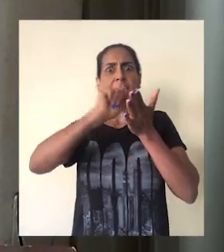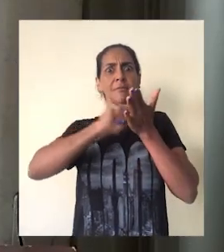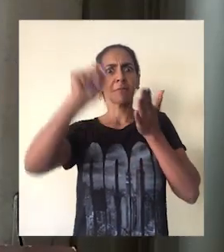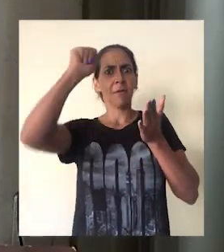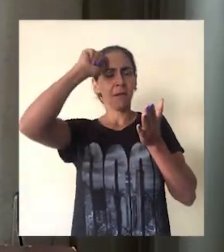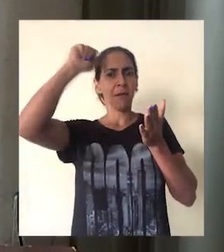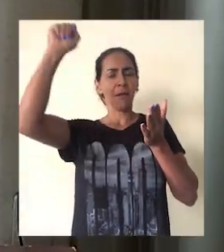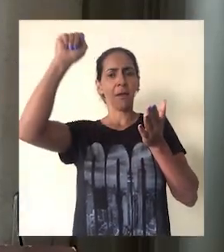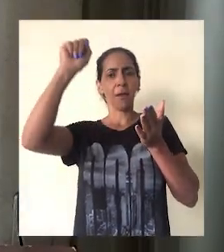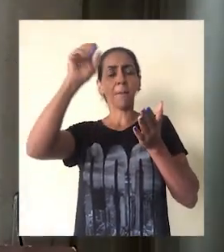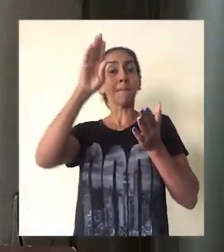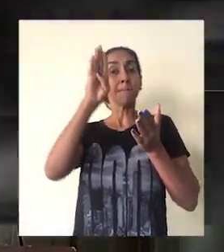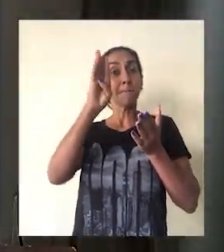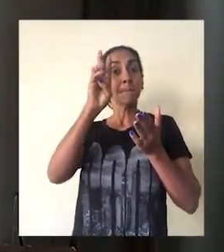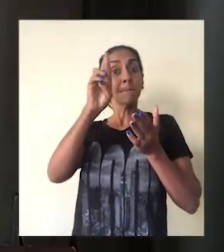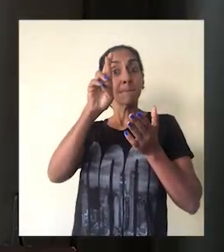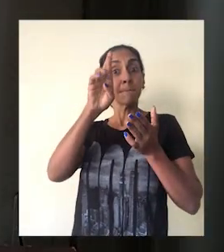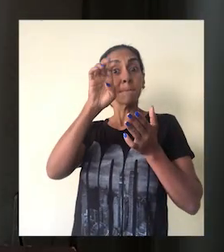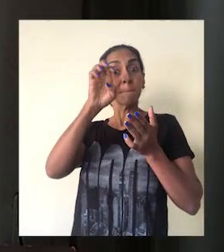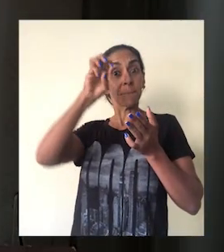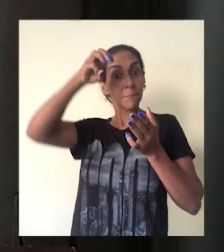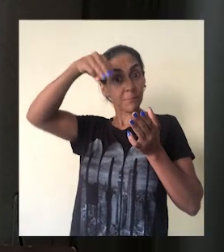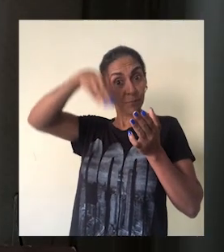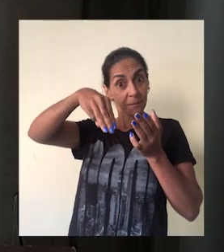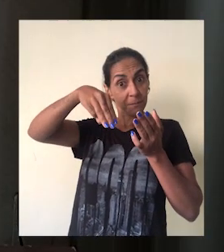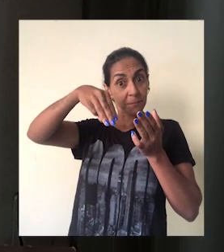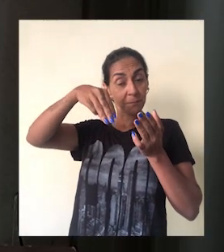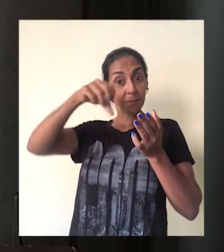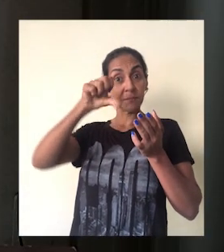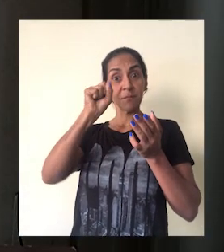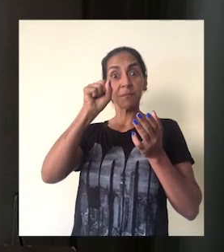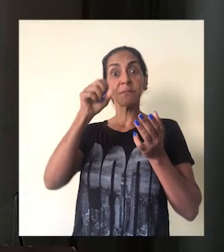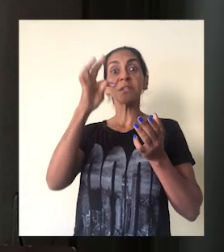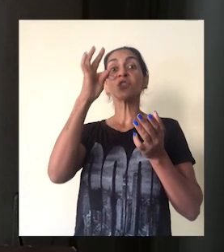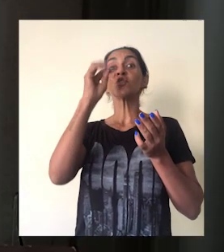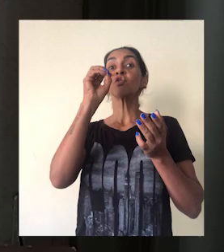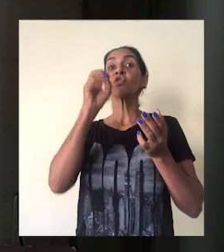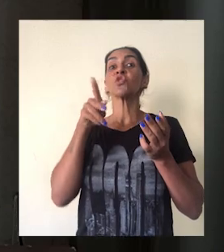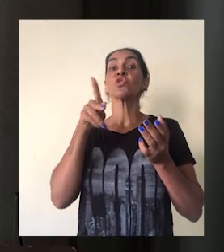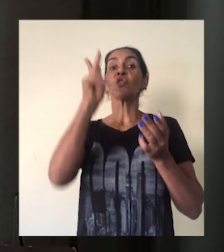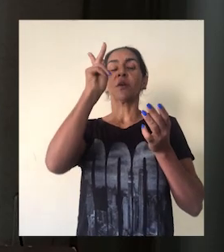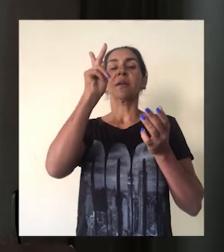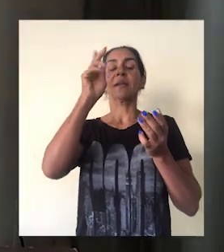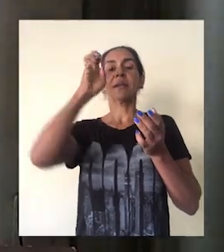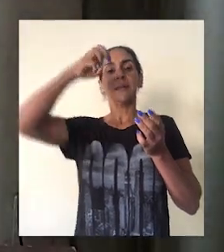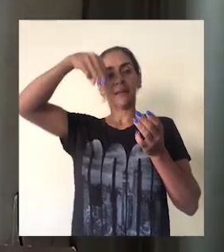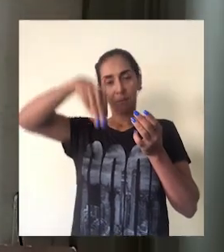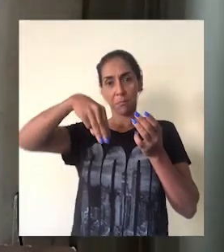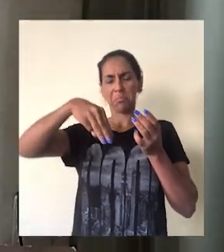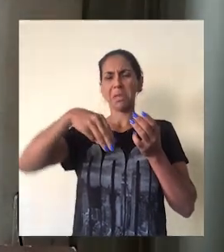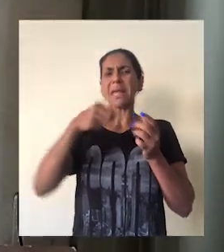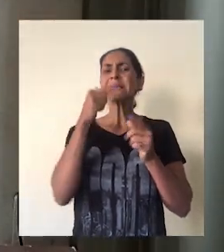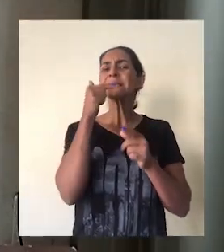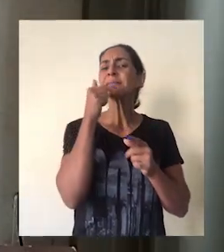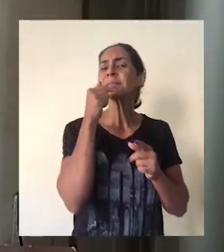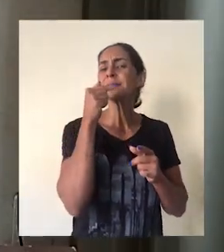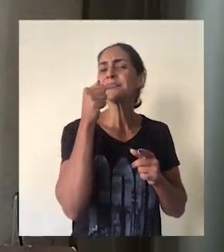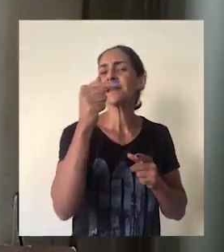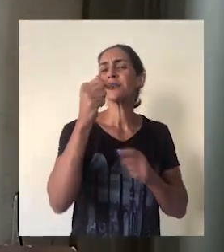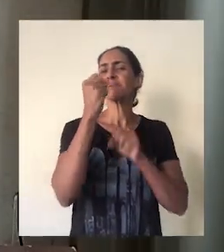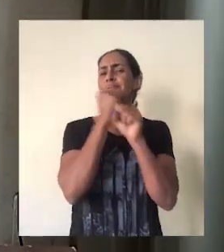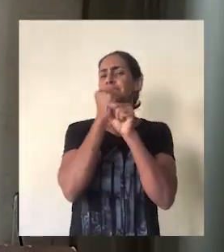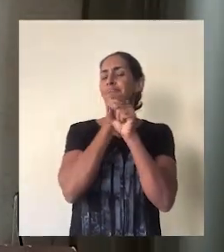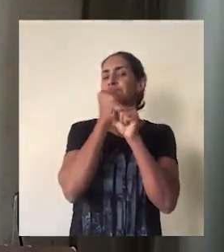Drácula foi escrito por Bram Stoker, um romancista irlandês que também era matemático e poeta. Ele levou cerca de 7 anos